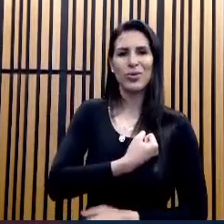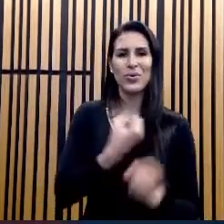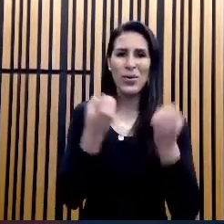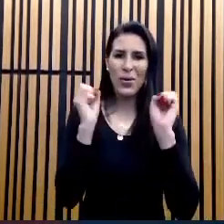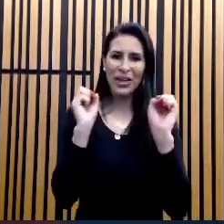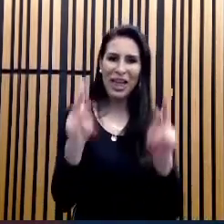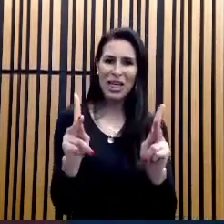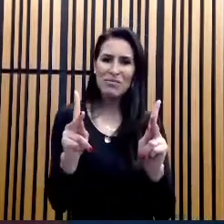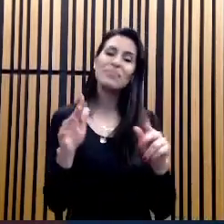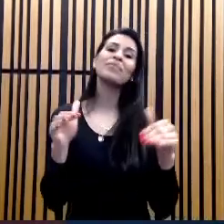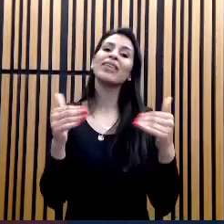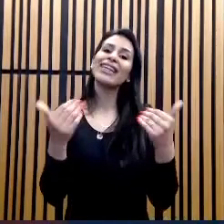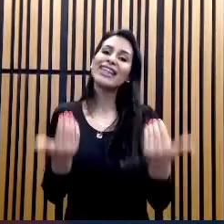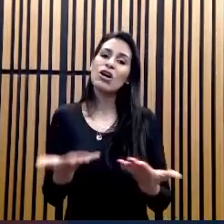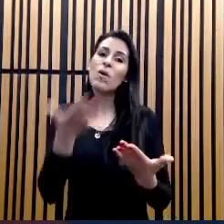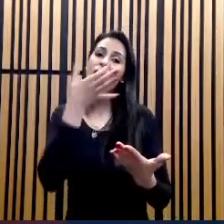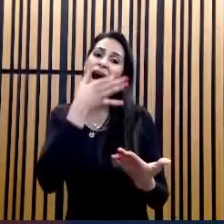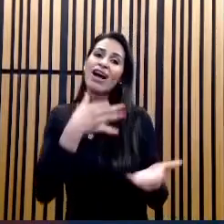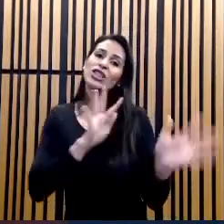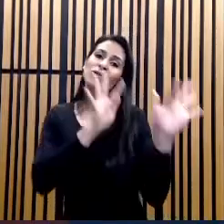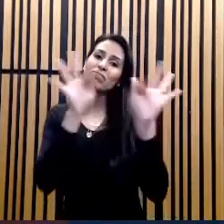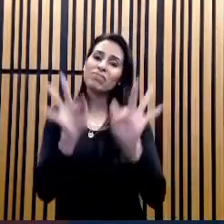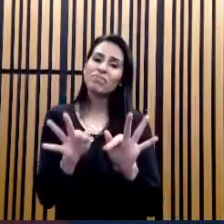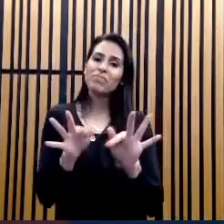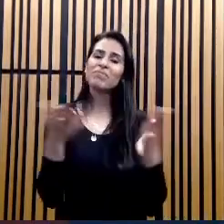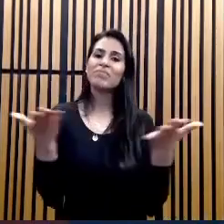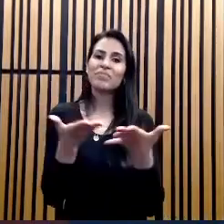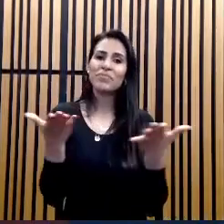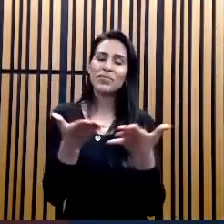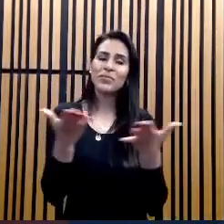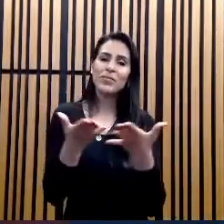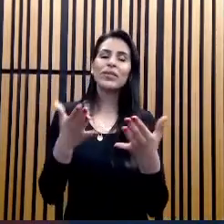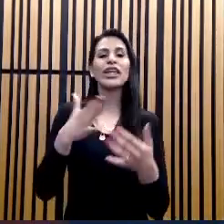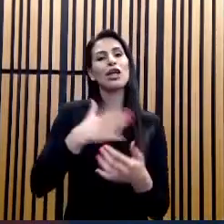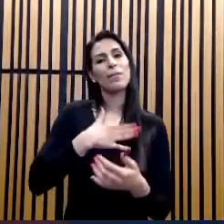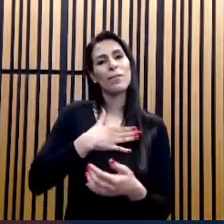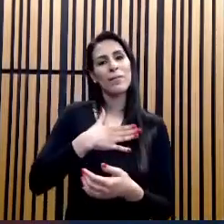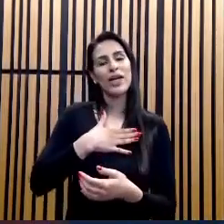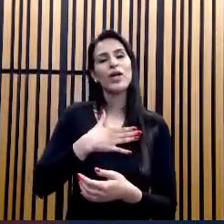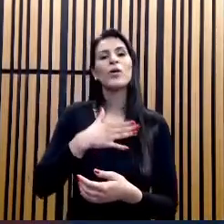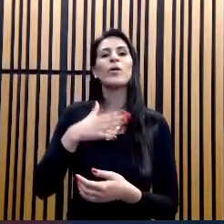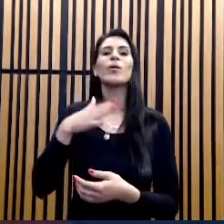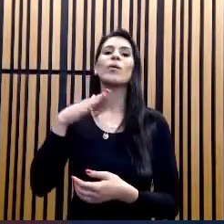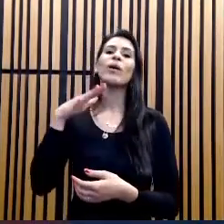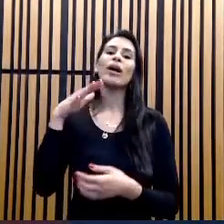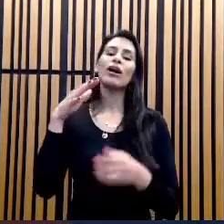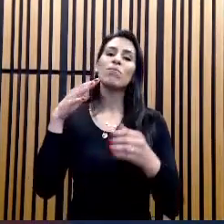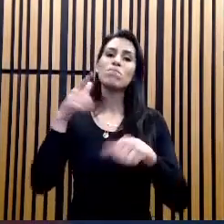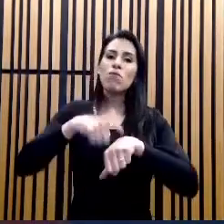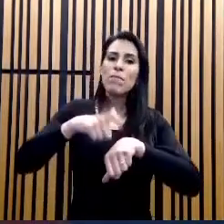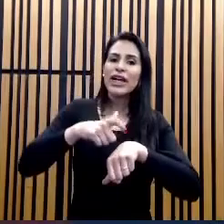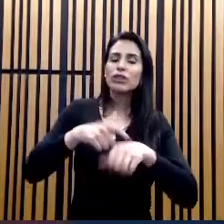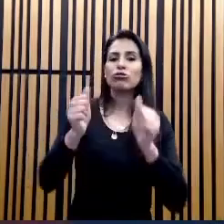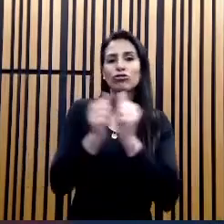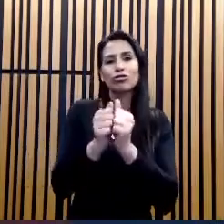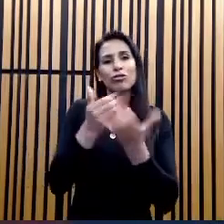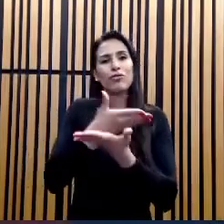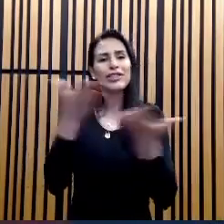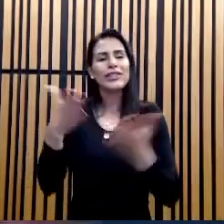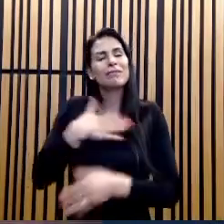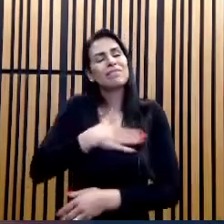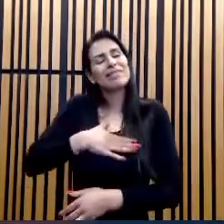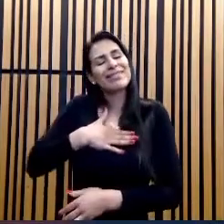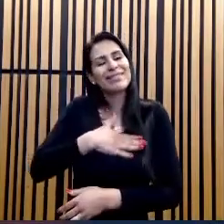Eu acho que era isso, termino por aqui o meu speech com vocês, foi um prazer estar aqui, tá